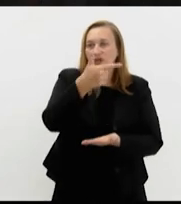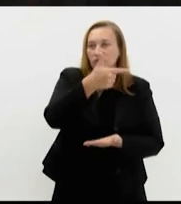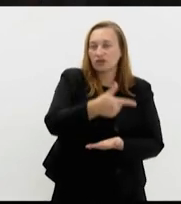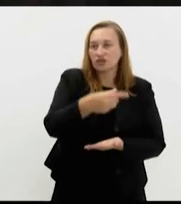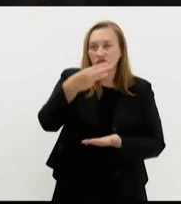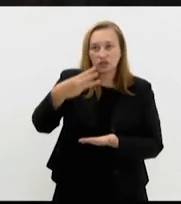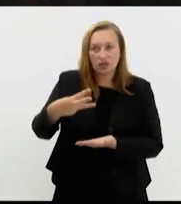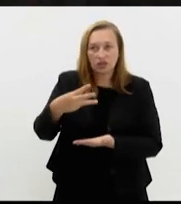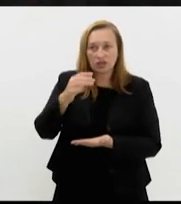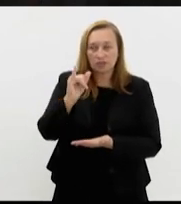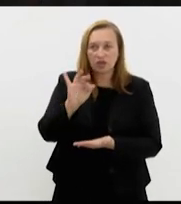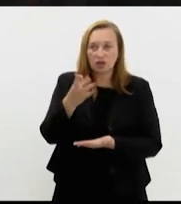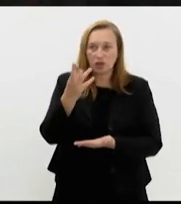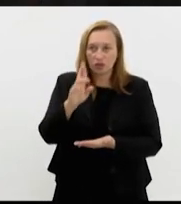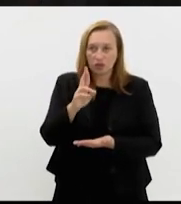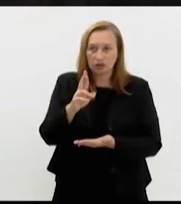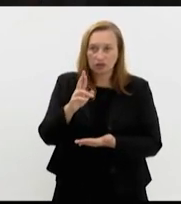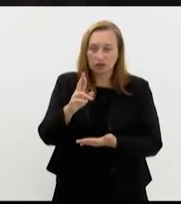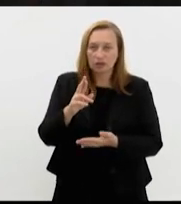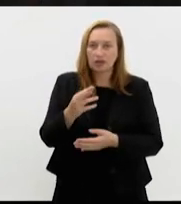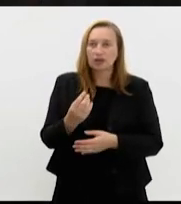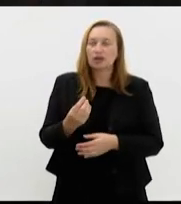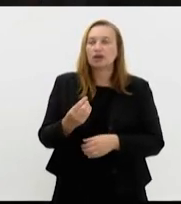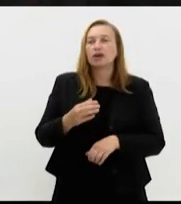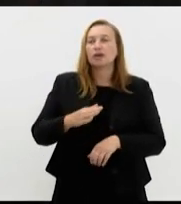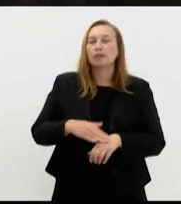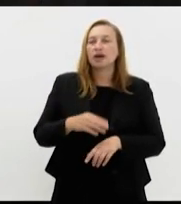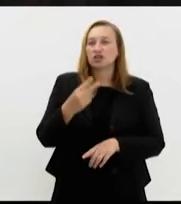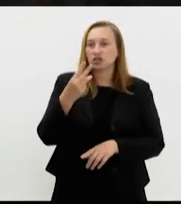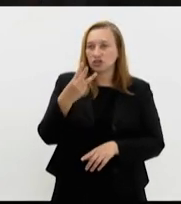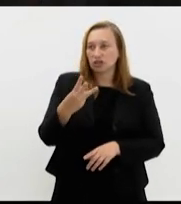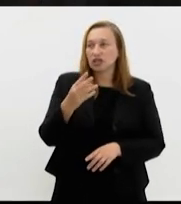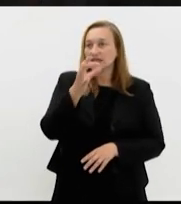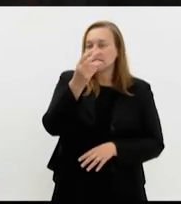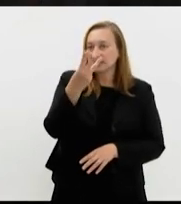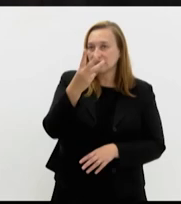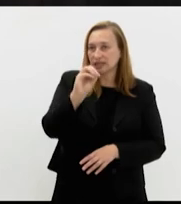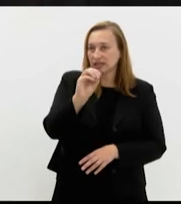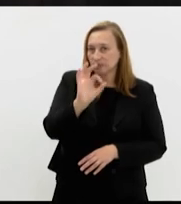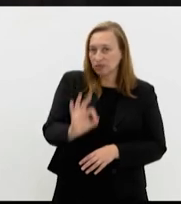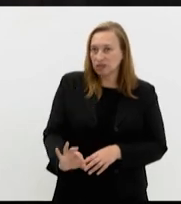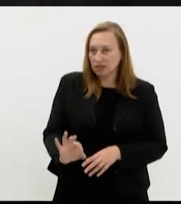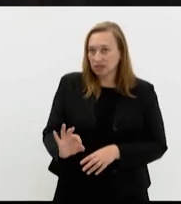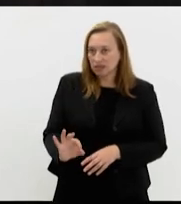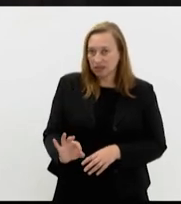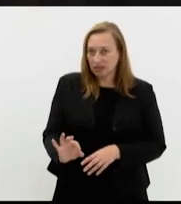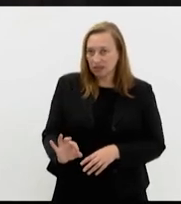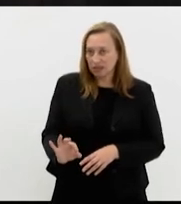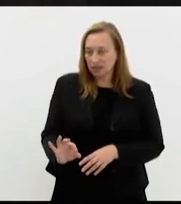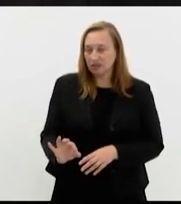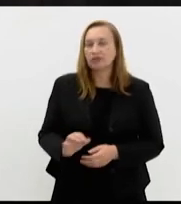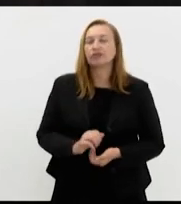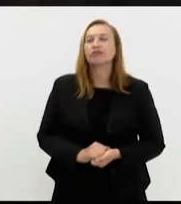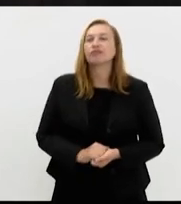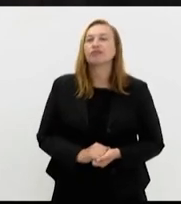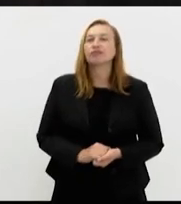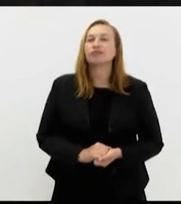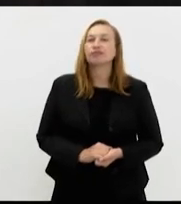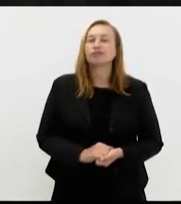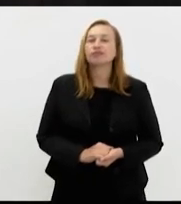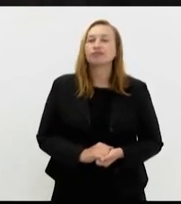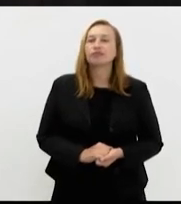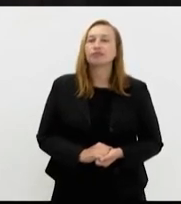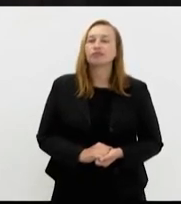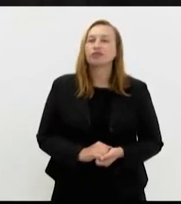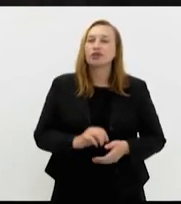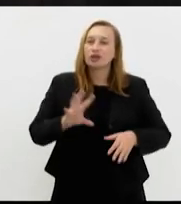bilhões, passou 3 bilhões a mais. Então, 30% desse excedente vai para o